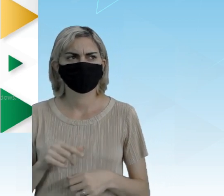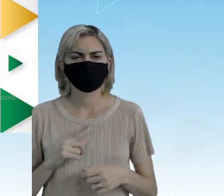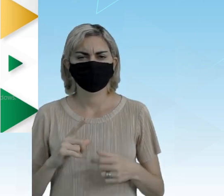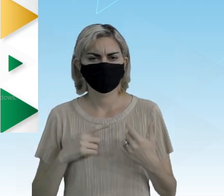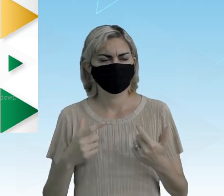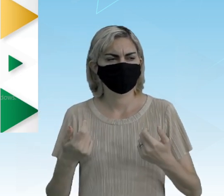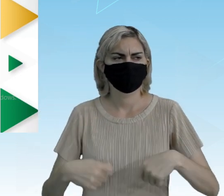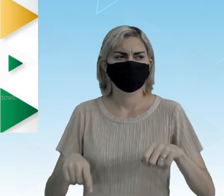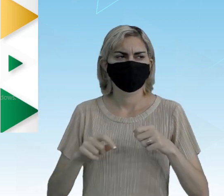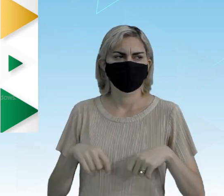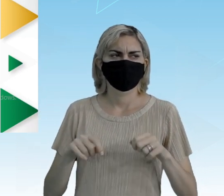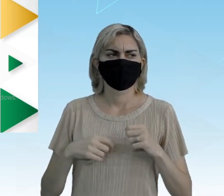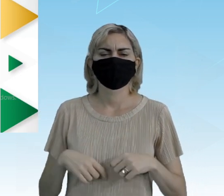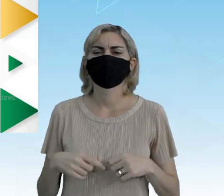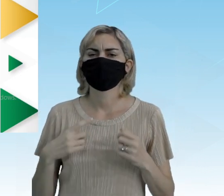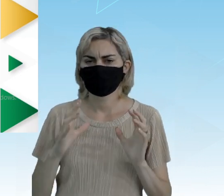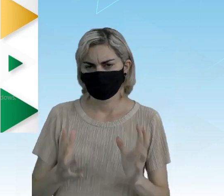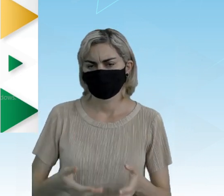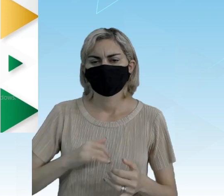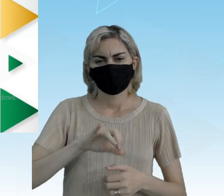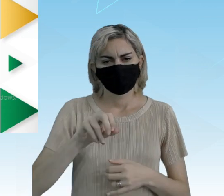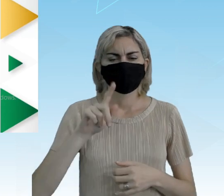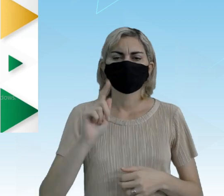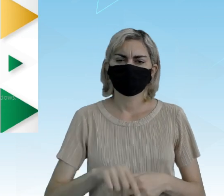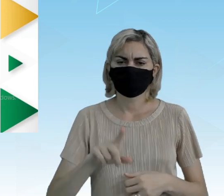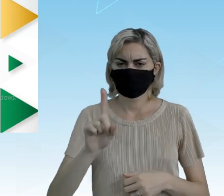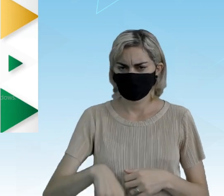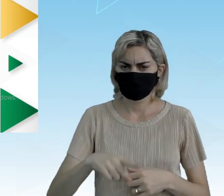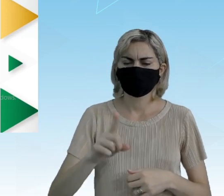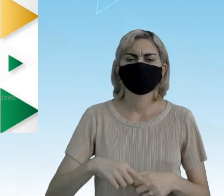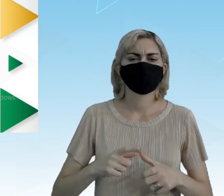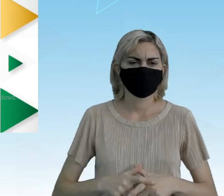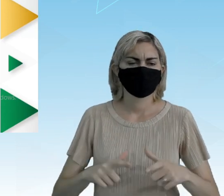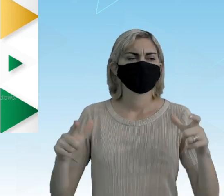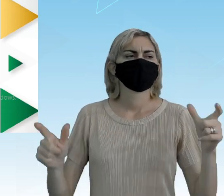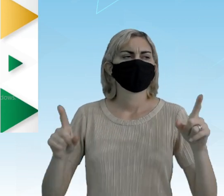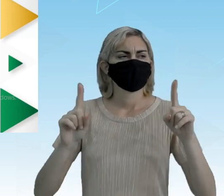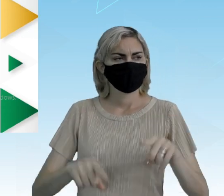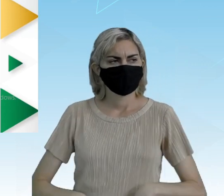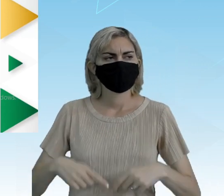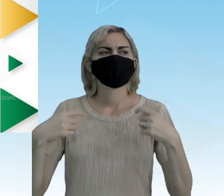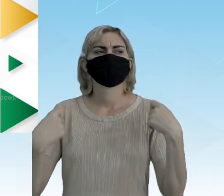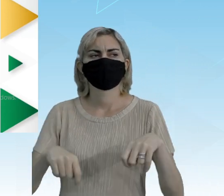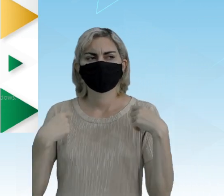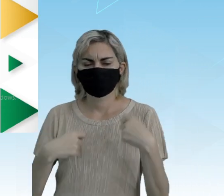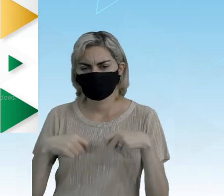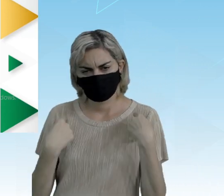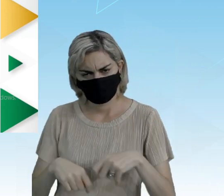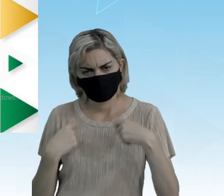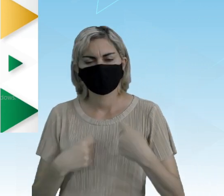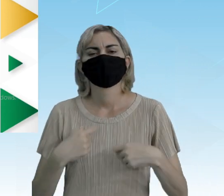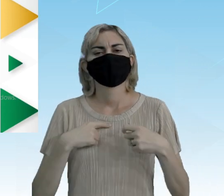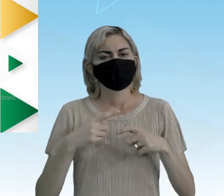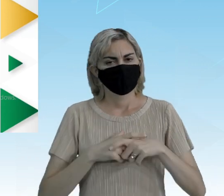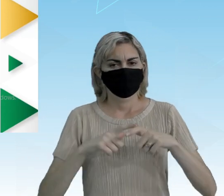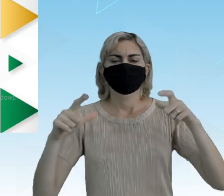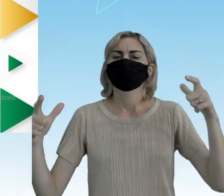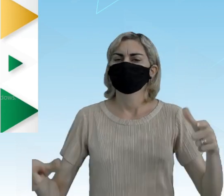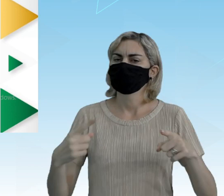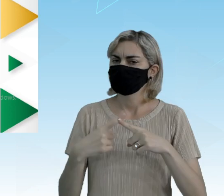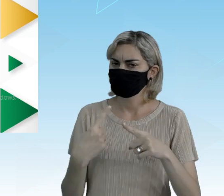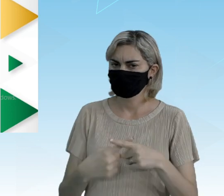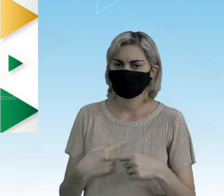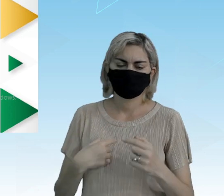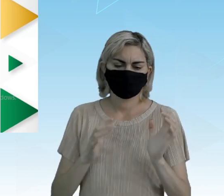necessária. Já no jogo, a competição, na maioria das vezes, é necessária. Eu digo na maioria das vezes porque no